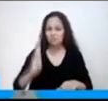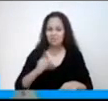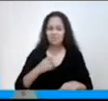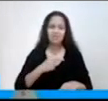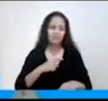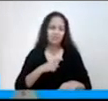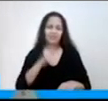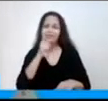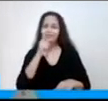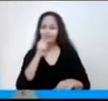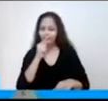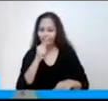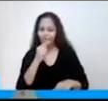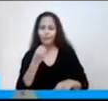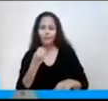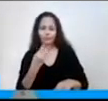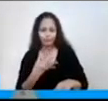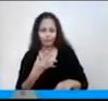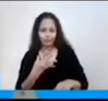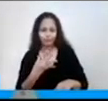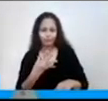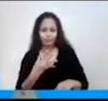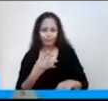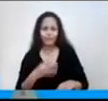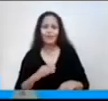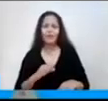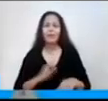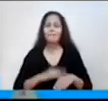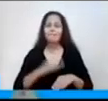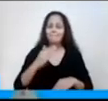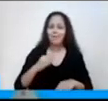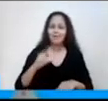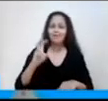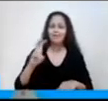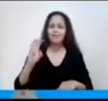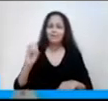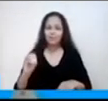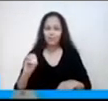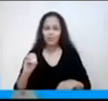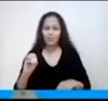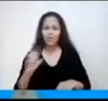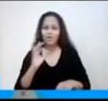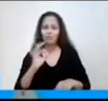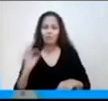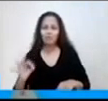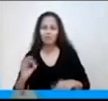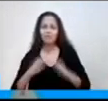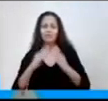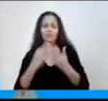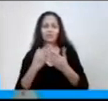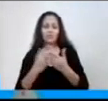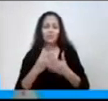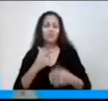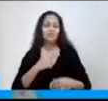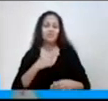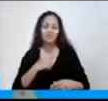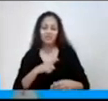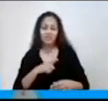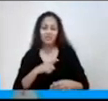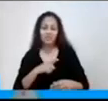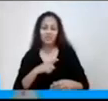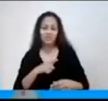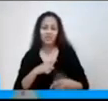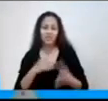17,5% da população não tem acesso à água tratada. Mais de 50% das escolas não têm acesso à coleta